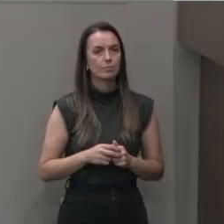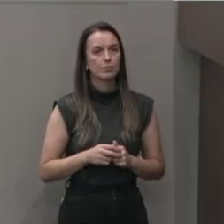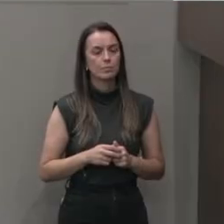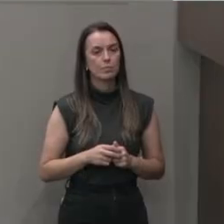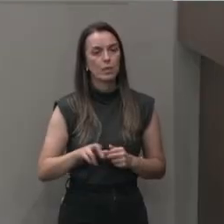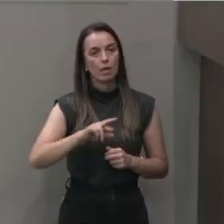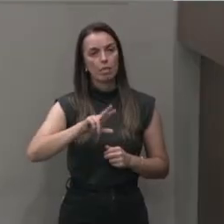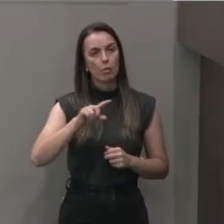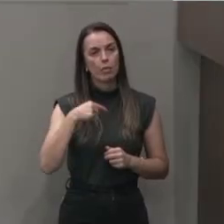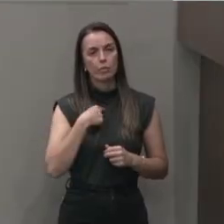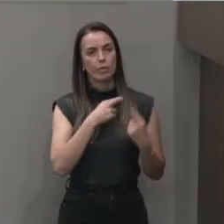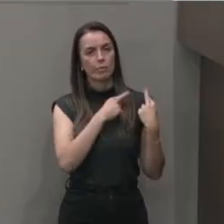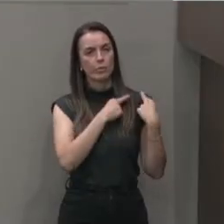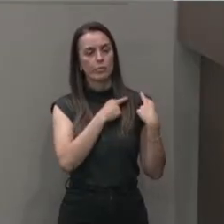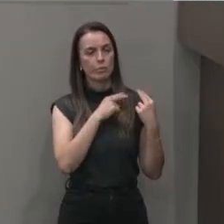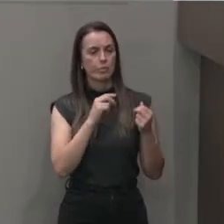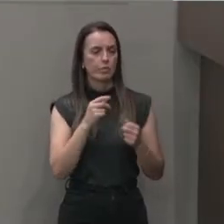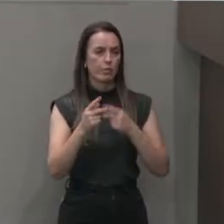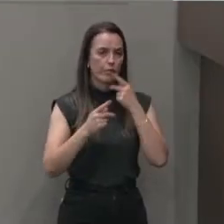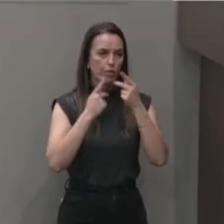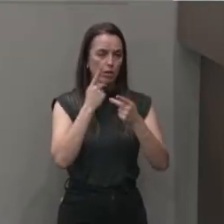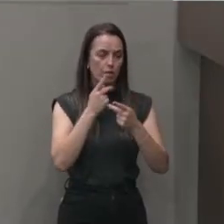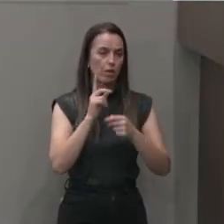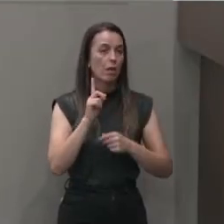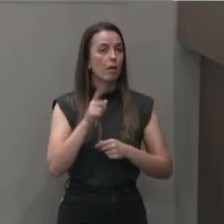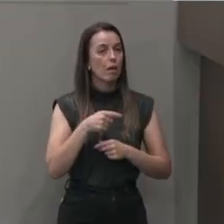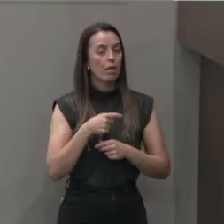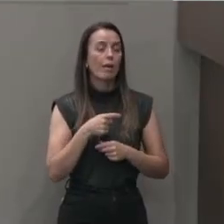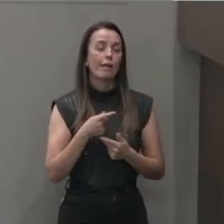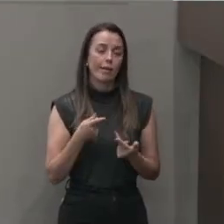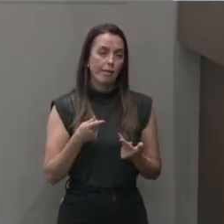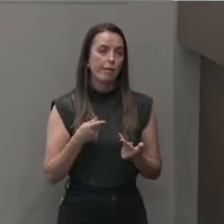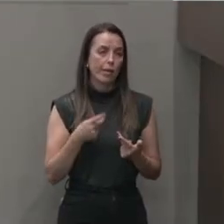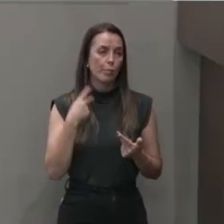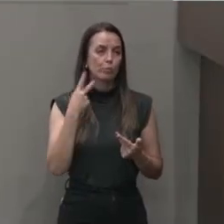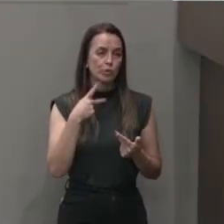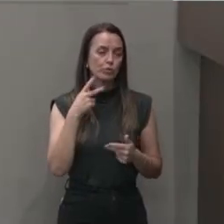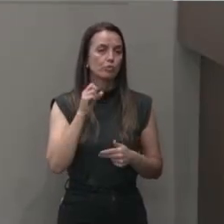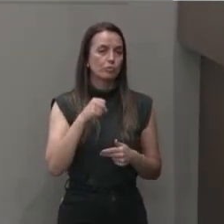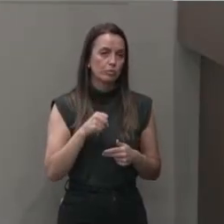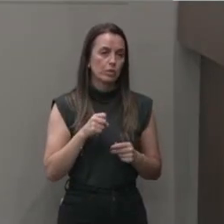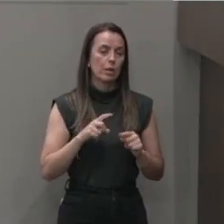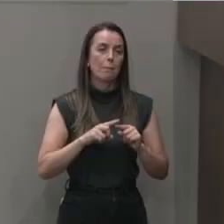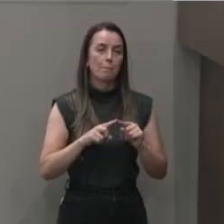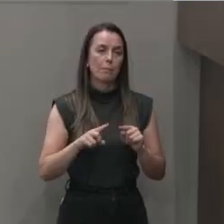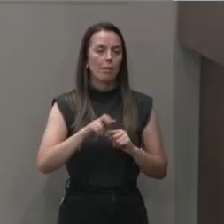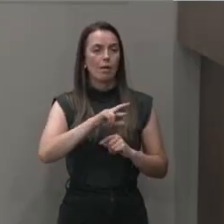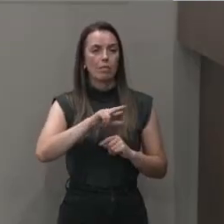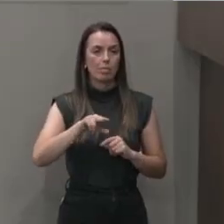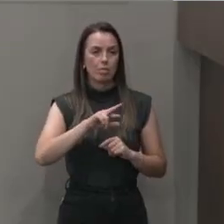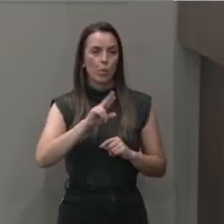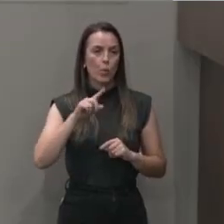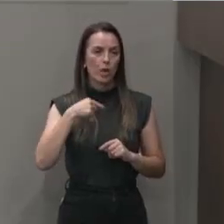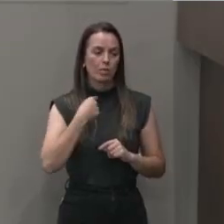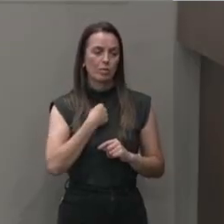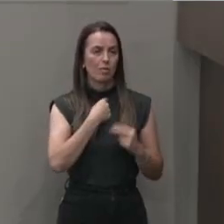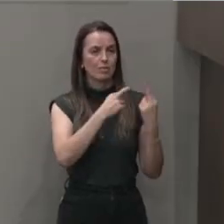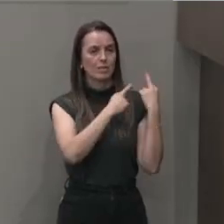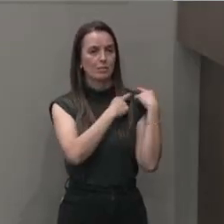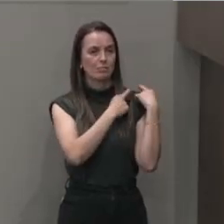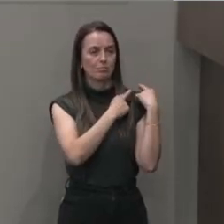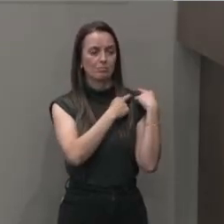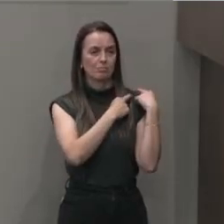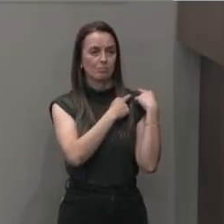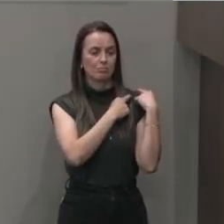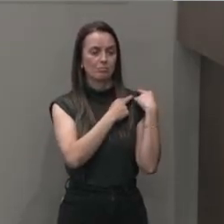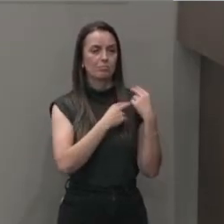desse assunto aqui nessa casa. É meritório, é político, nessa casa pode tratar, mas não é dessa casa nós tratarmos